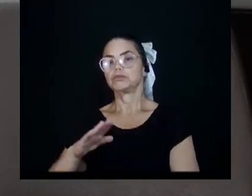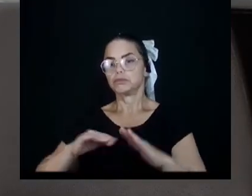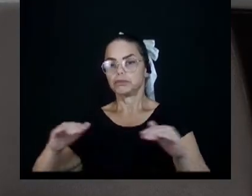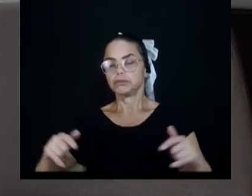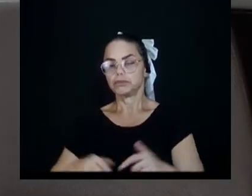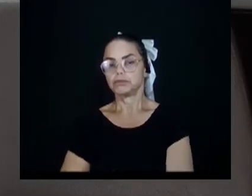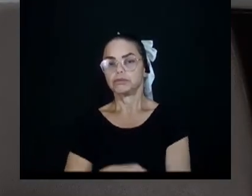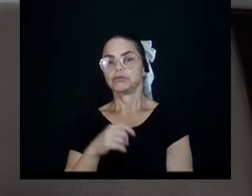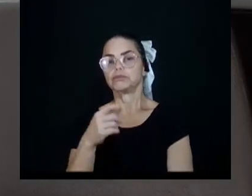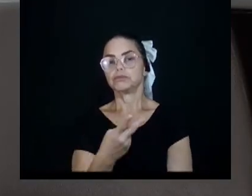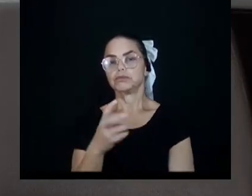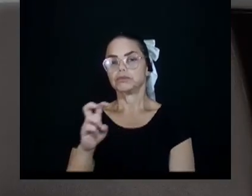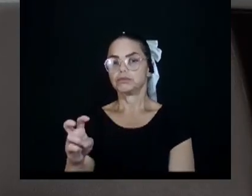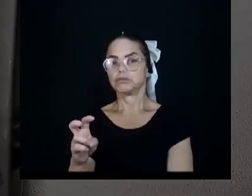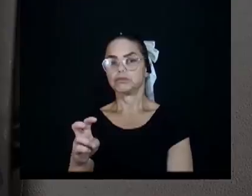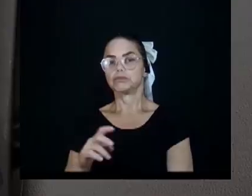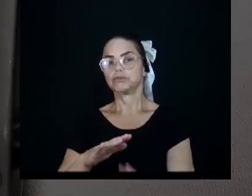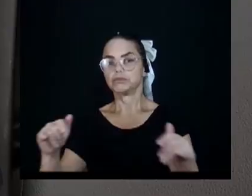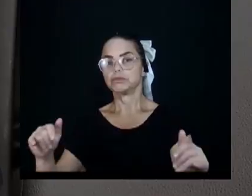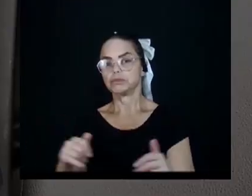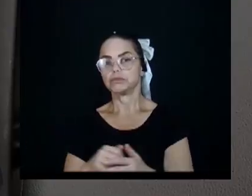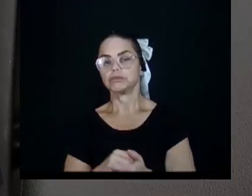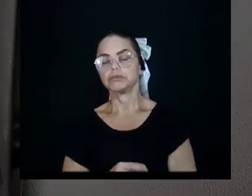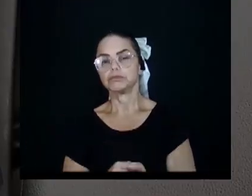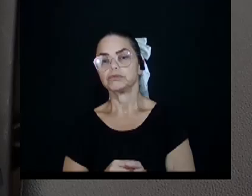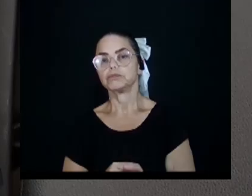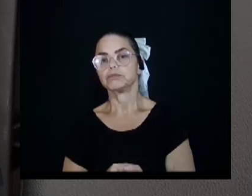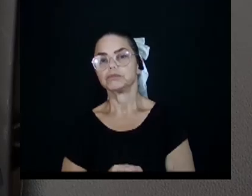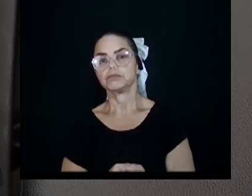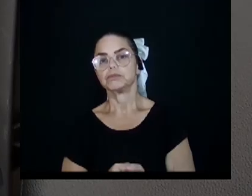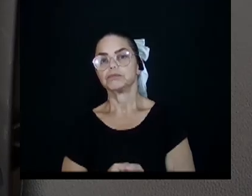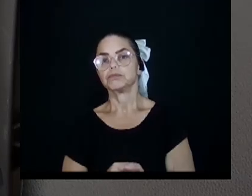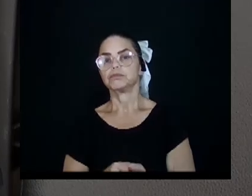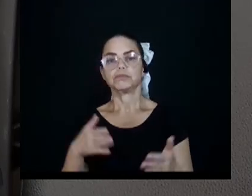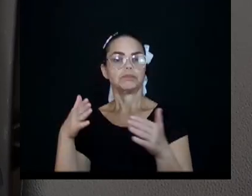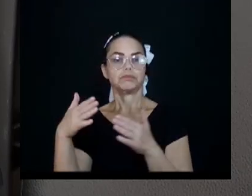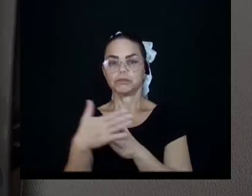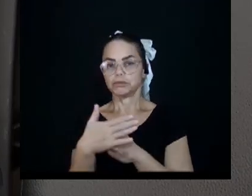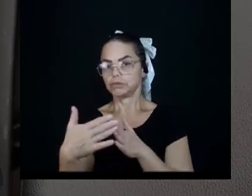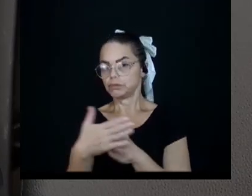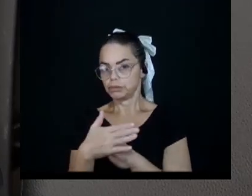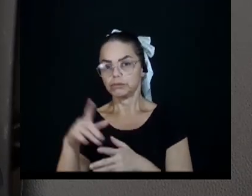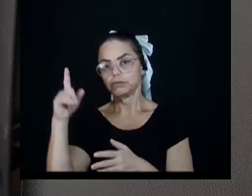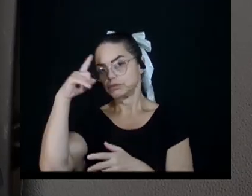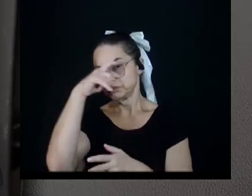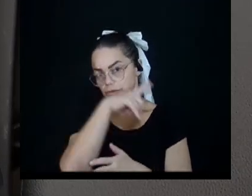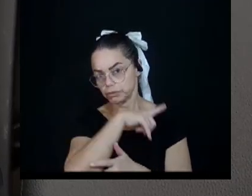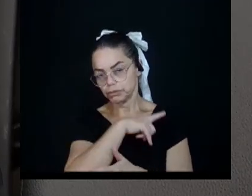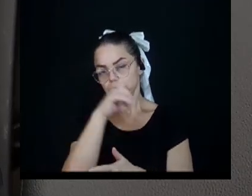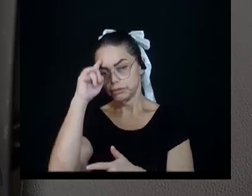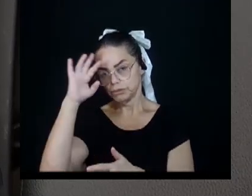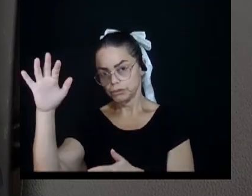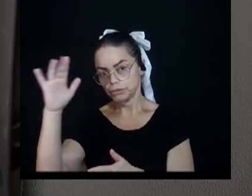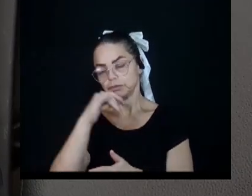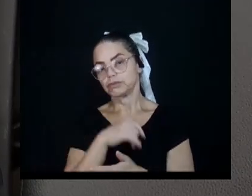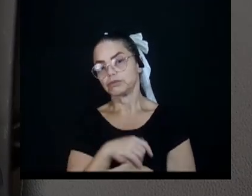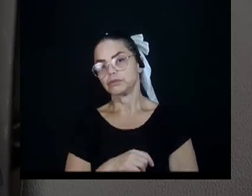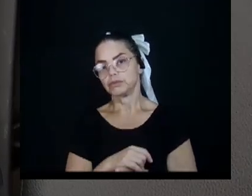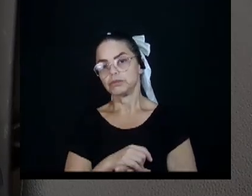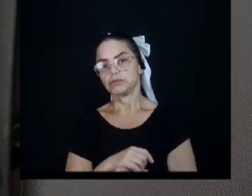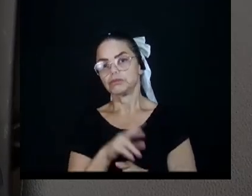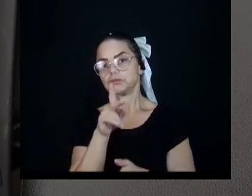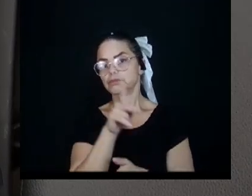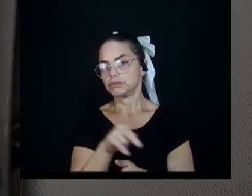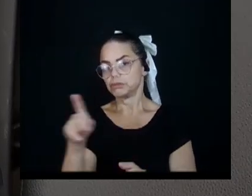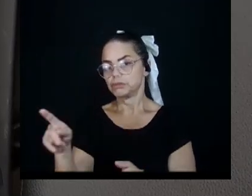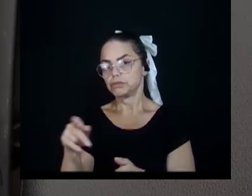por adulto. Então, são limites que já são difíceis. Vocês imaginem, por exemplo, o que é para um professor controlar